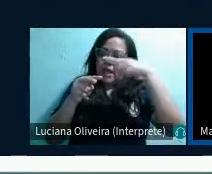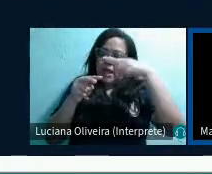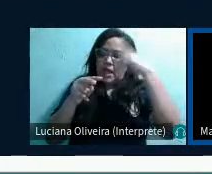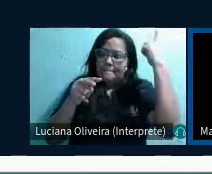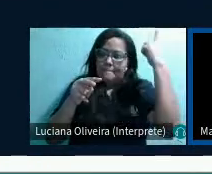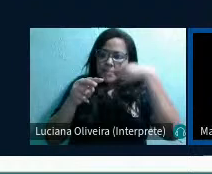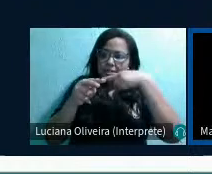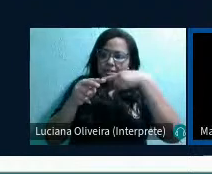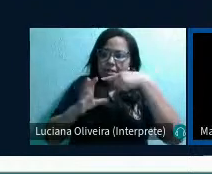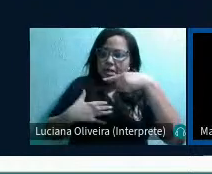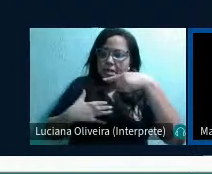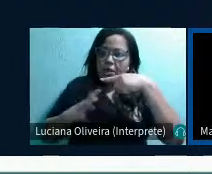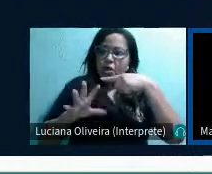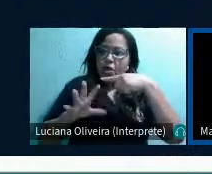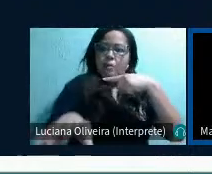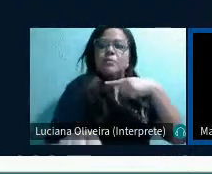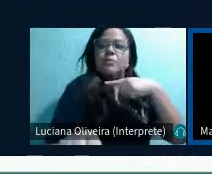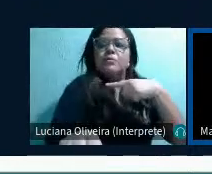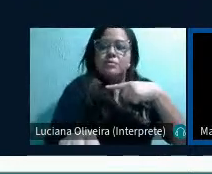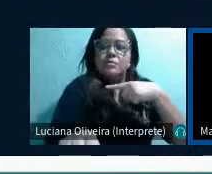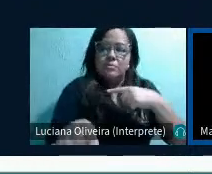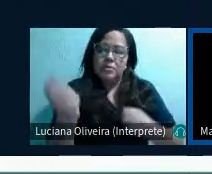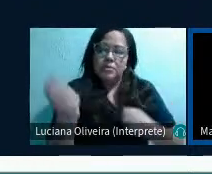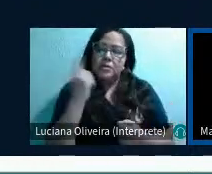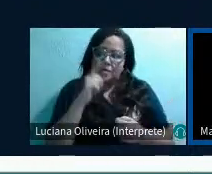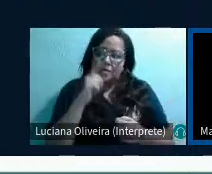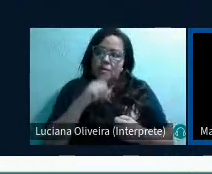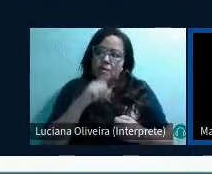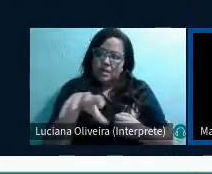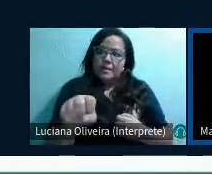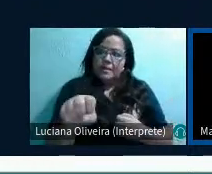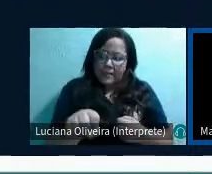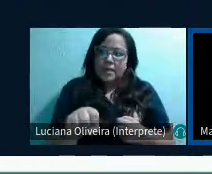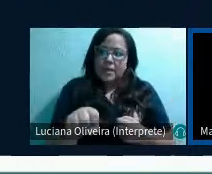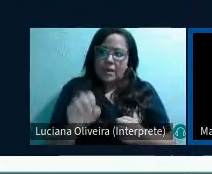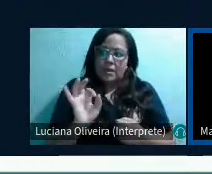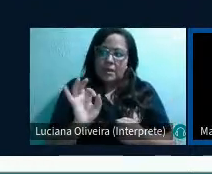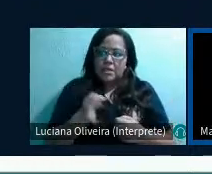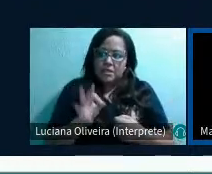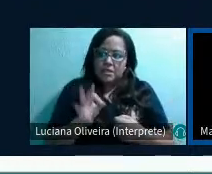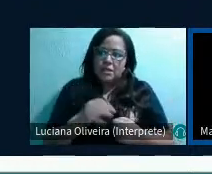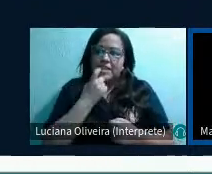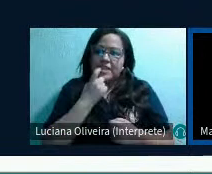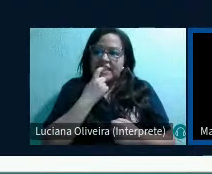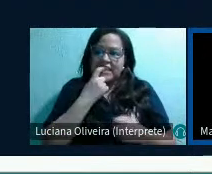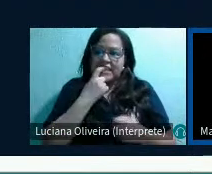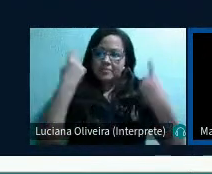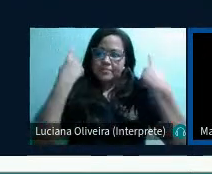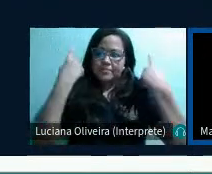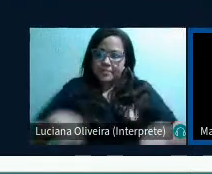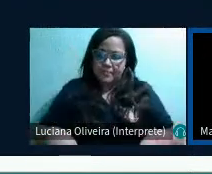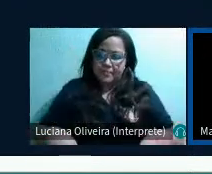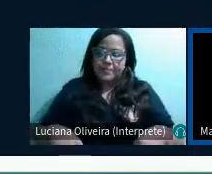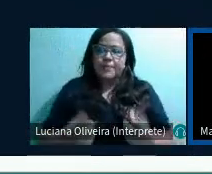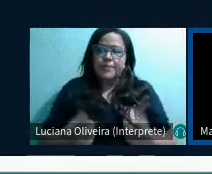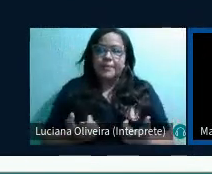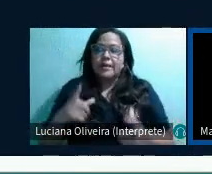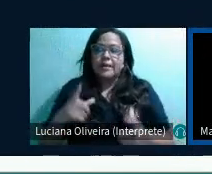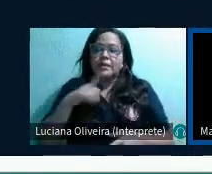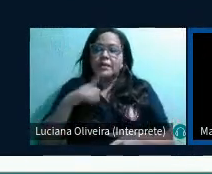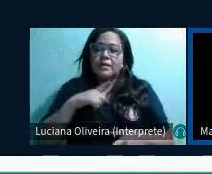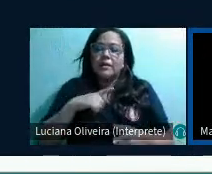a nossa estrutura mecânica, né? A carcaça é o que vai sustentar o nosso robô, ou a gente, que é o nosso, que nós somos seres